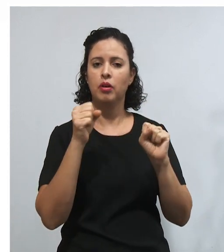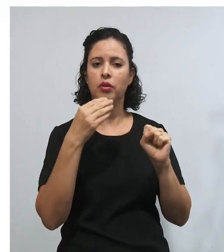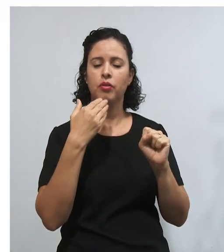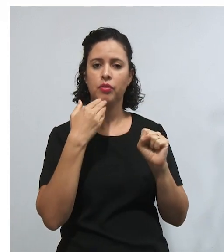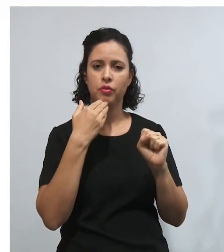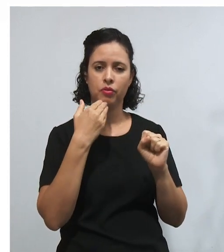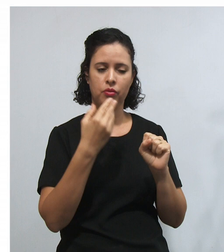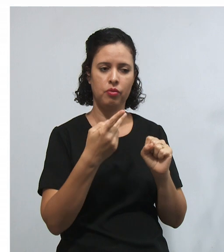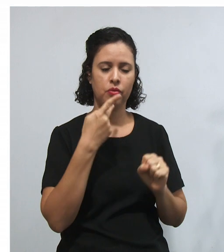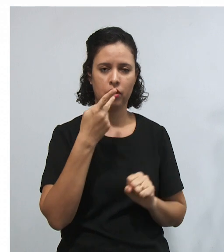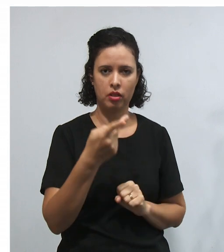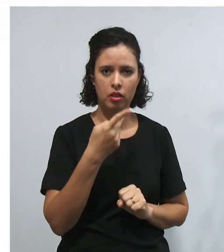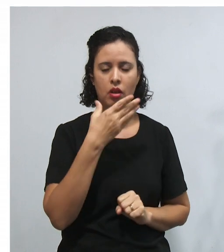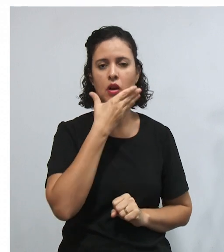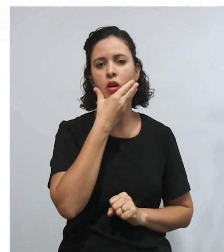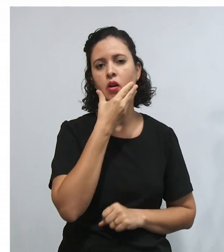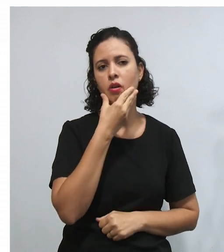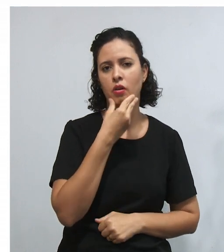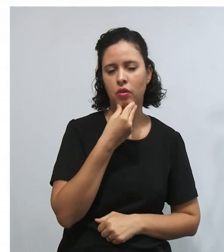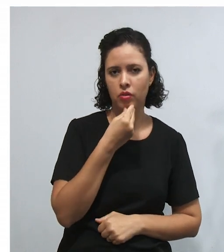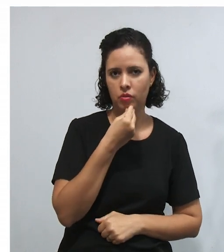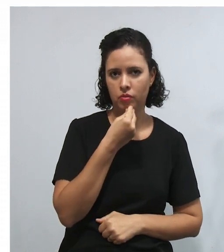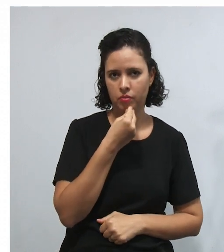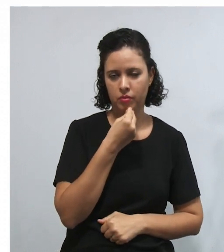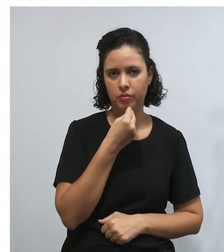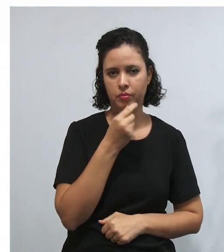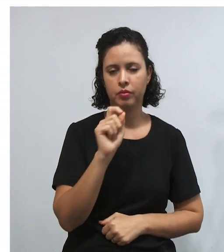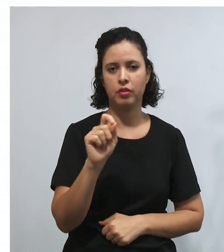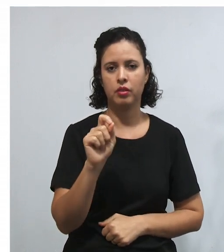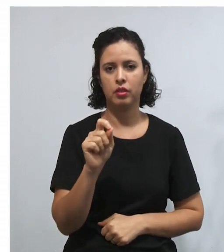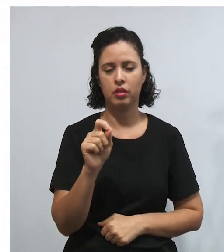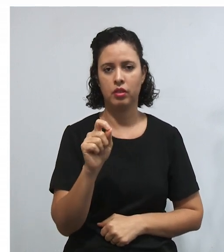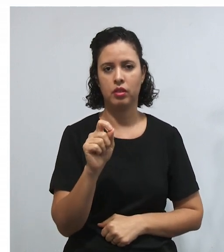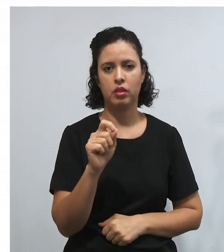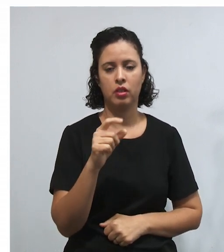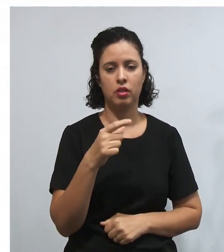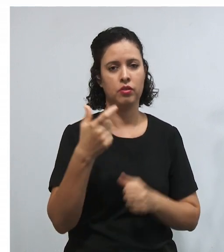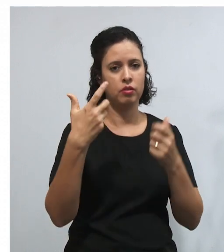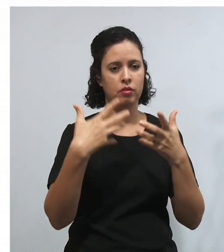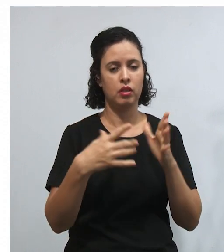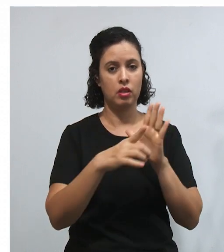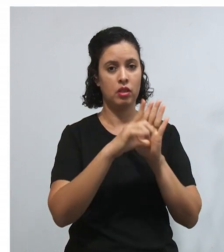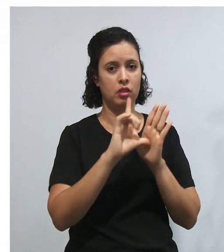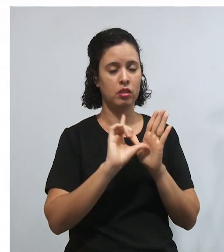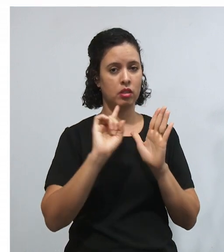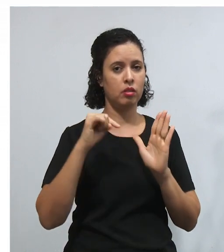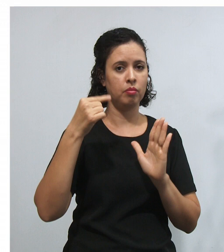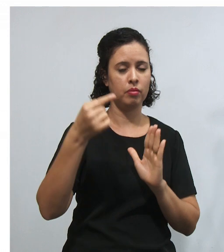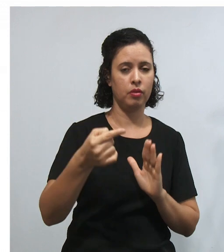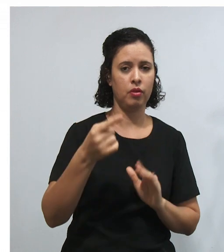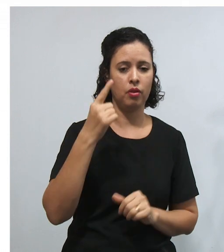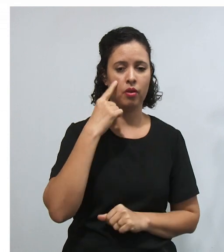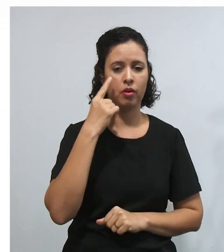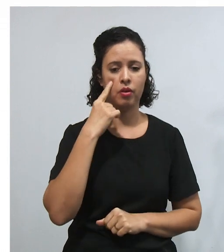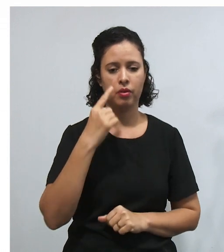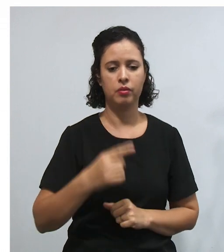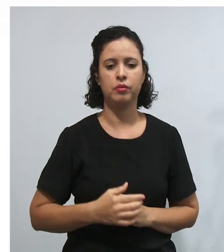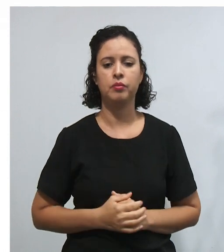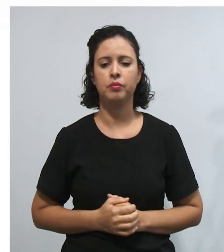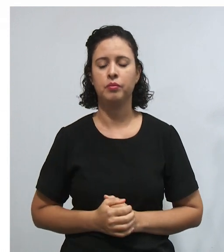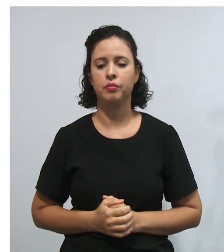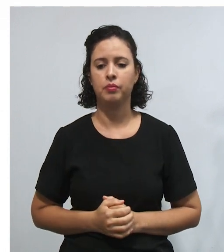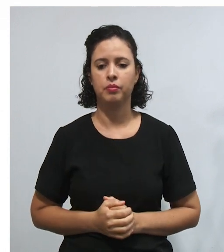posso dizer que para homem, né? Antes da reforma, vou fazer um antes e um depois. Acho que eu vou abrir um quadro